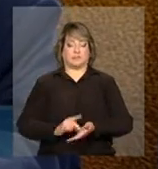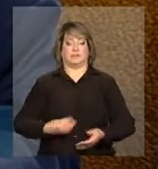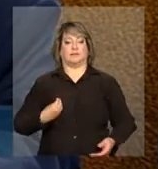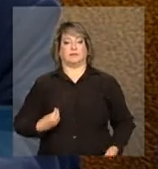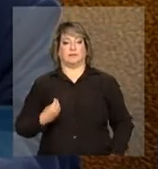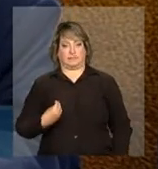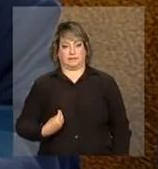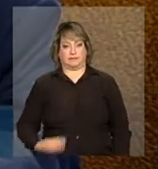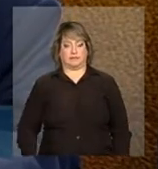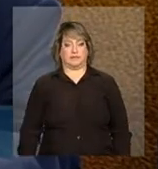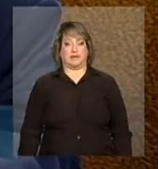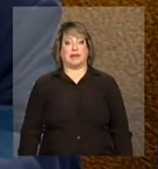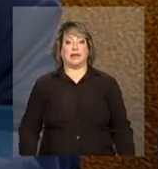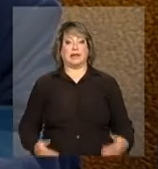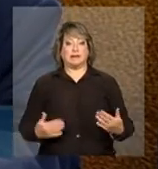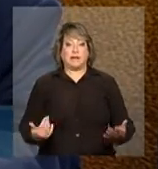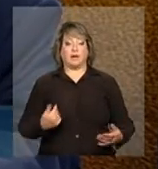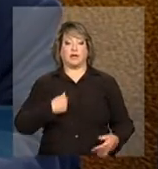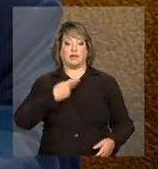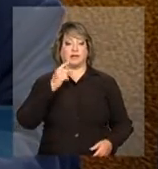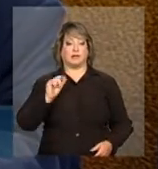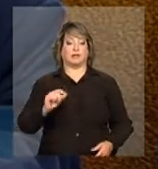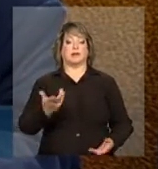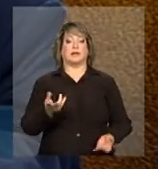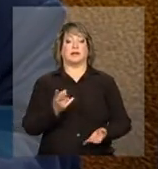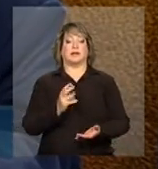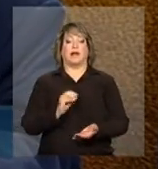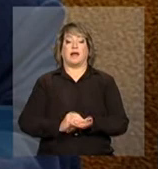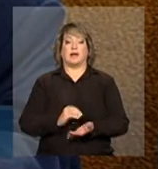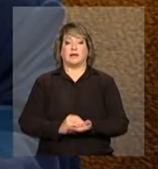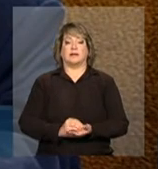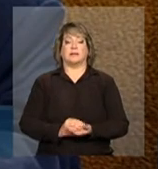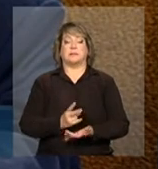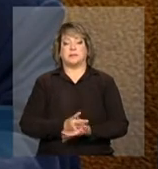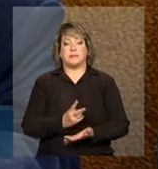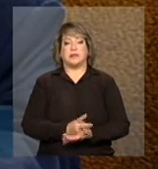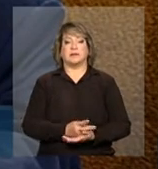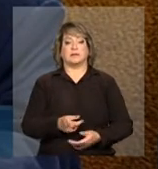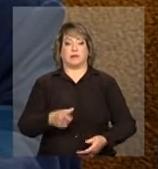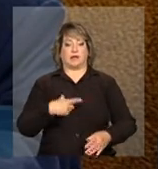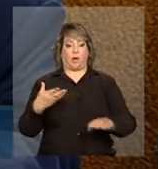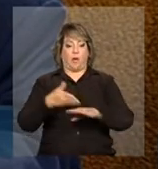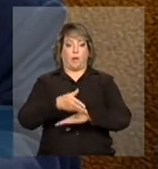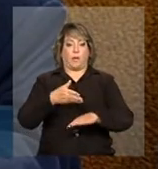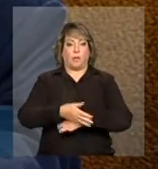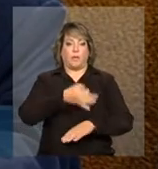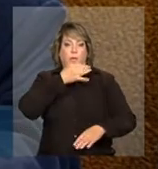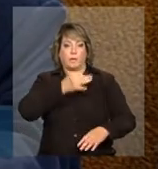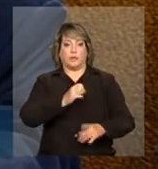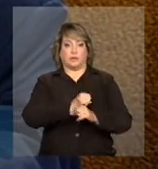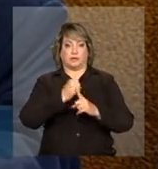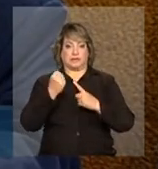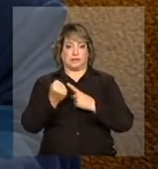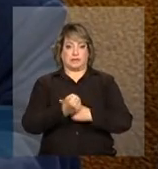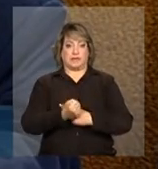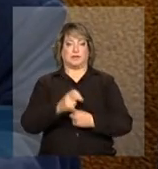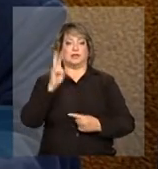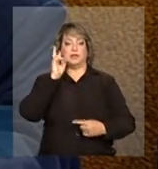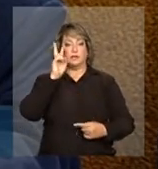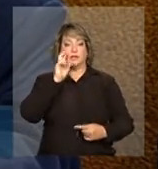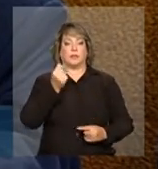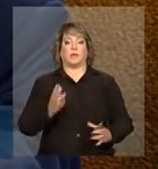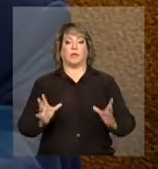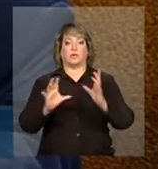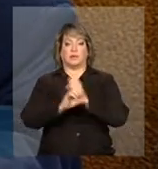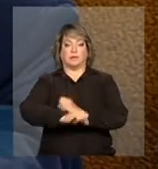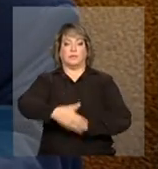executados. Então, eu diria que, ainda que a participação social em relação à questão do orçamento